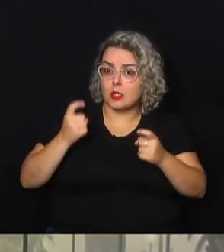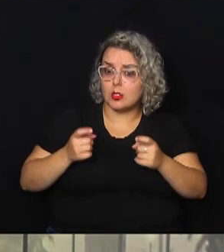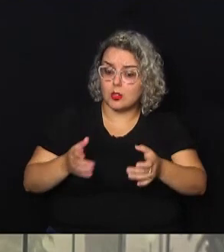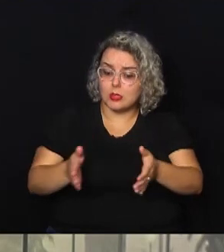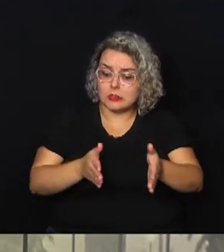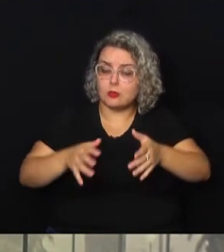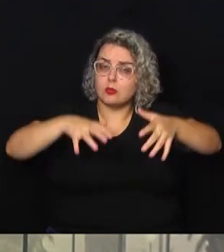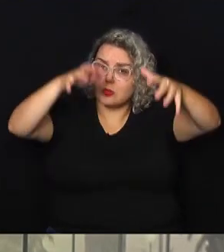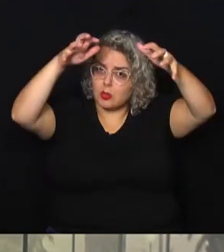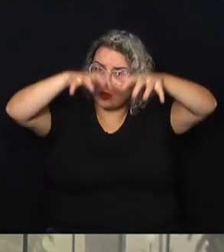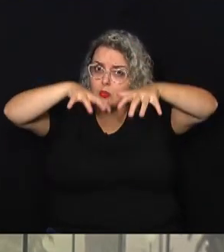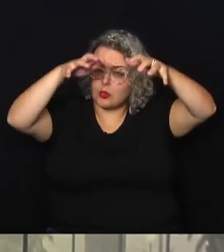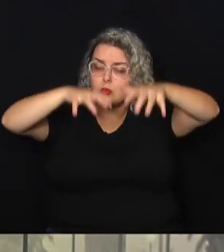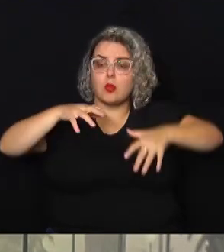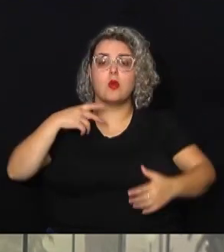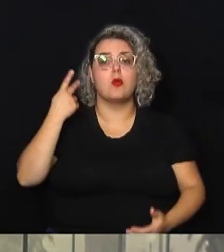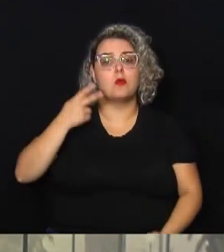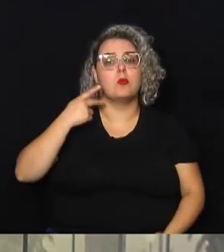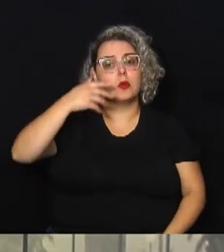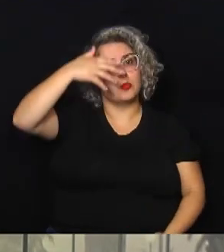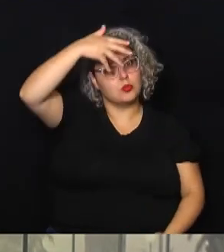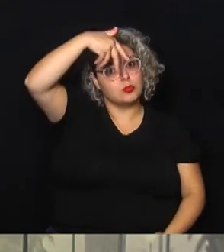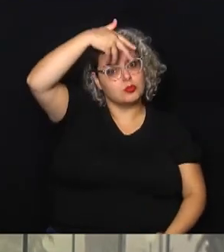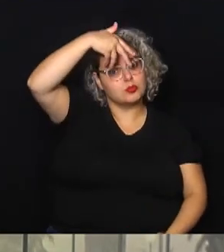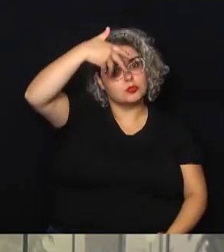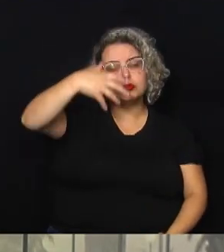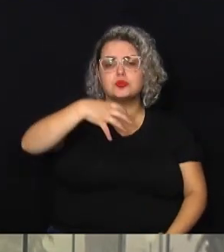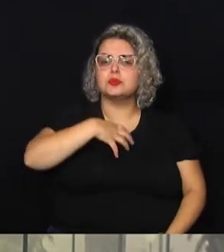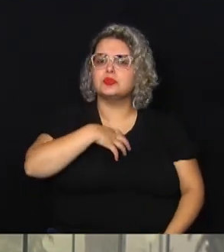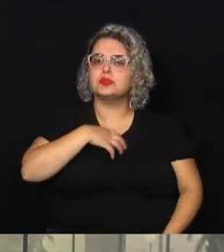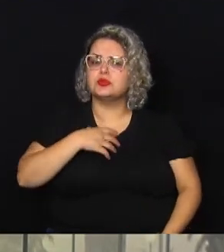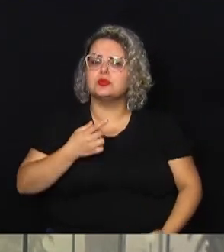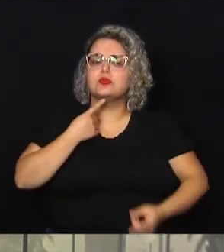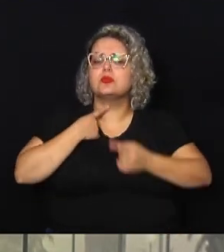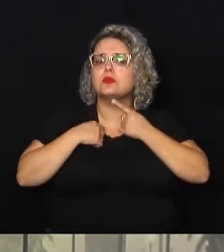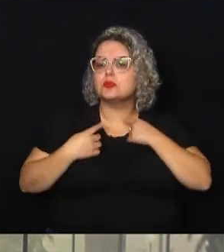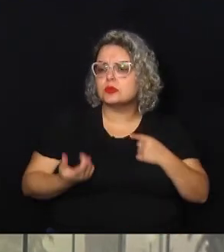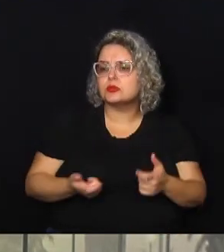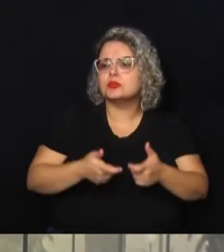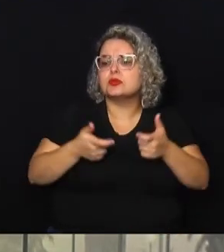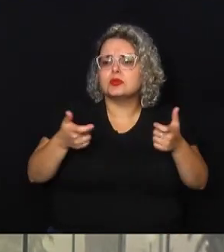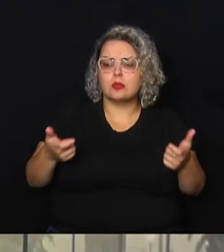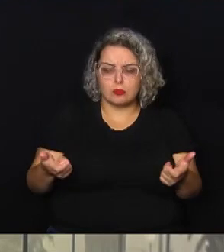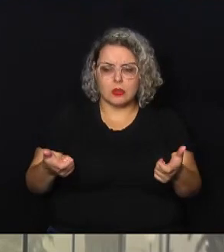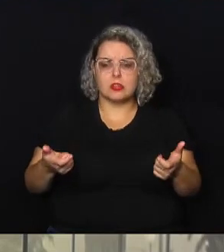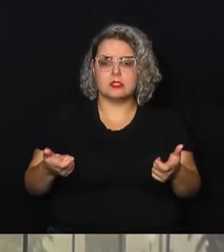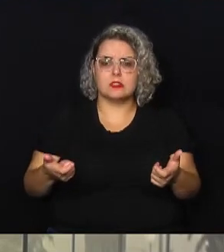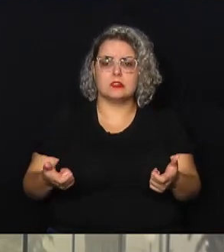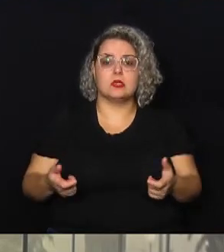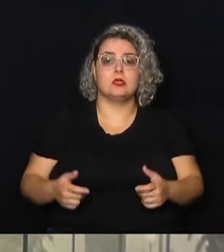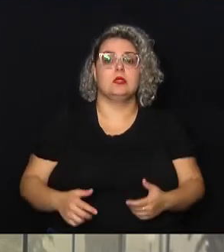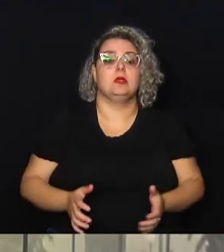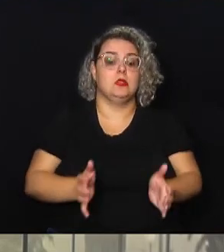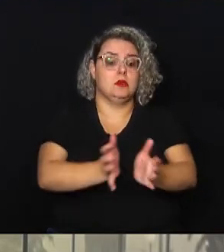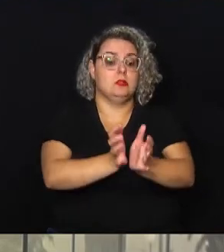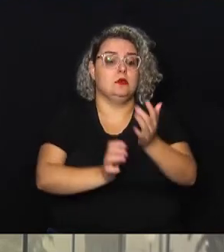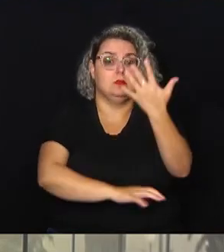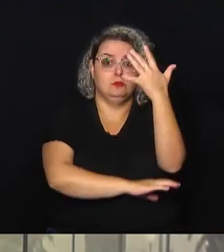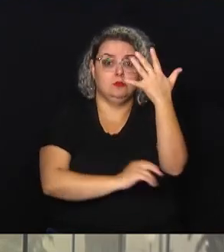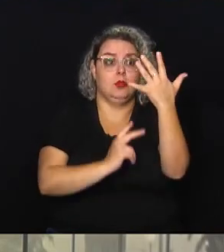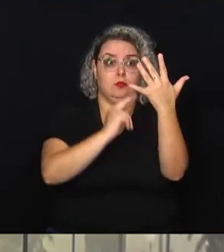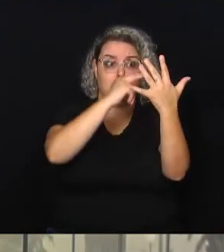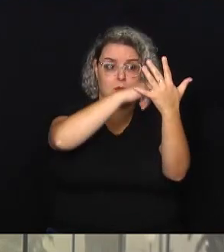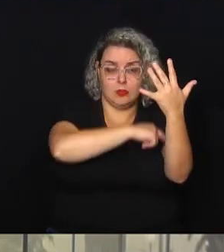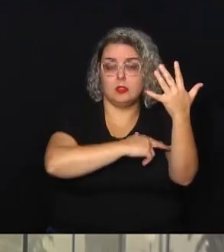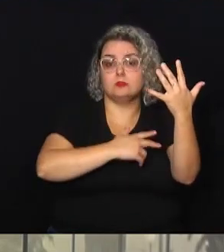chuvoso o vereador Rodrigo da farmadic sentiu a necessidade de aumentar as equipes de podas de árvores no